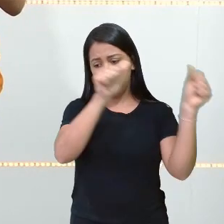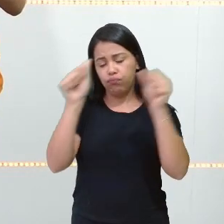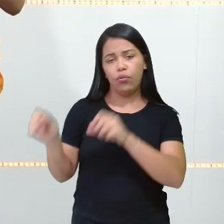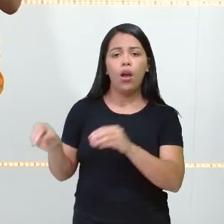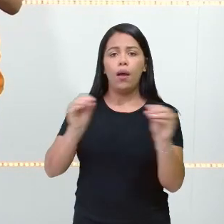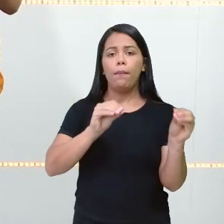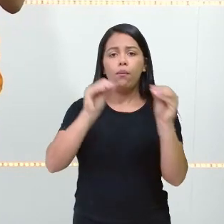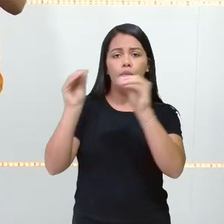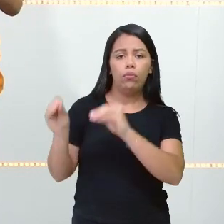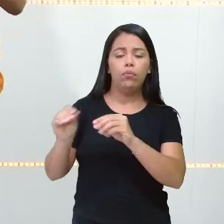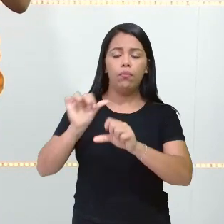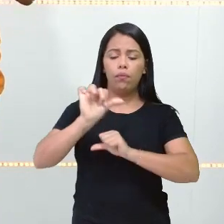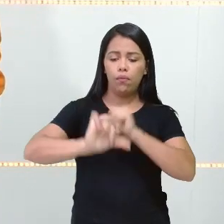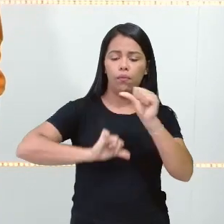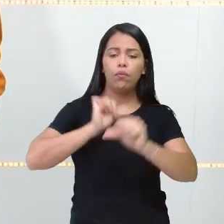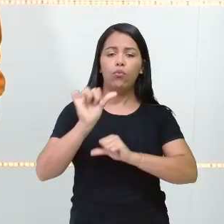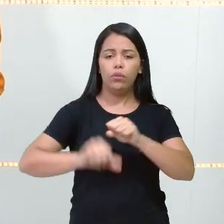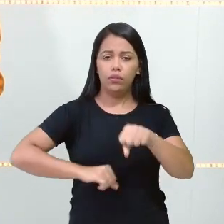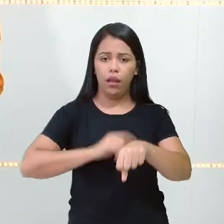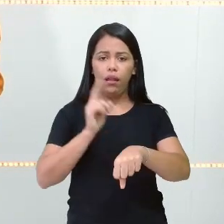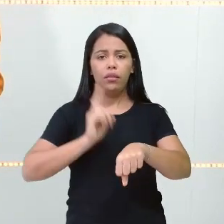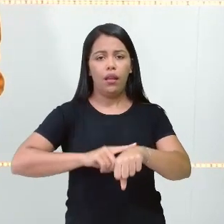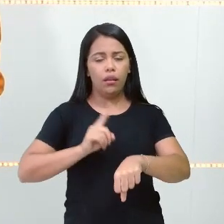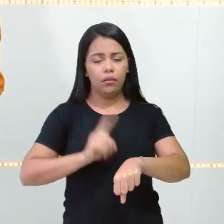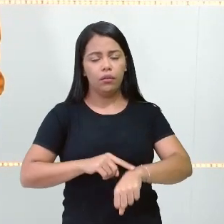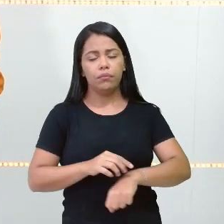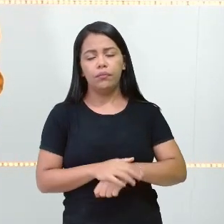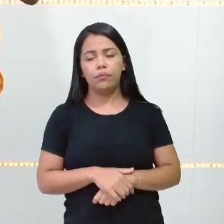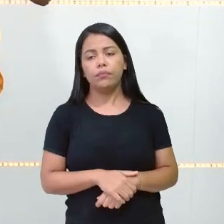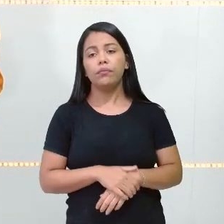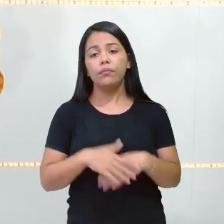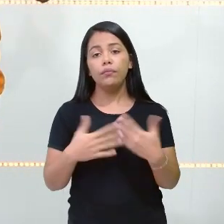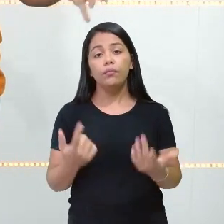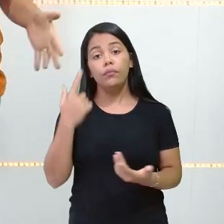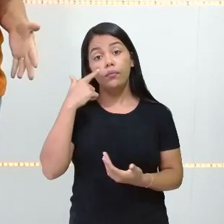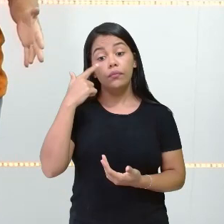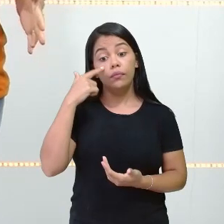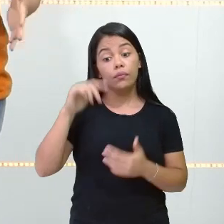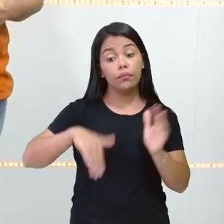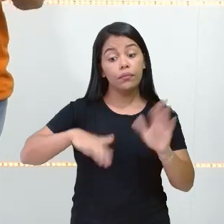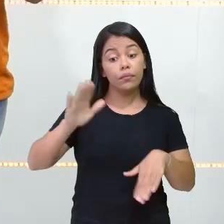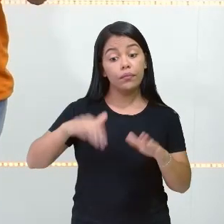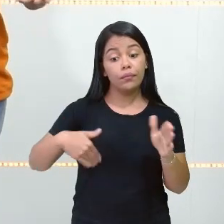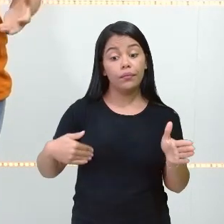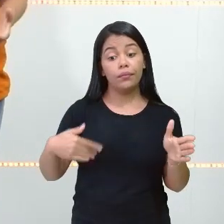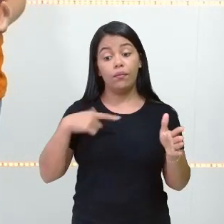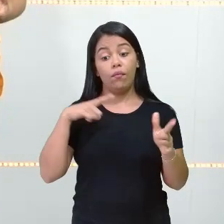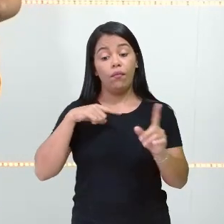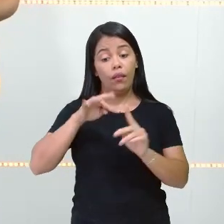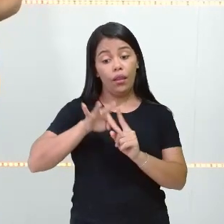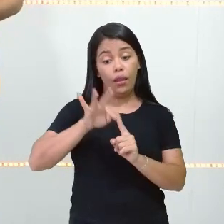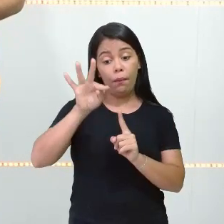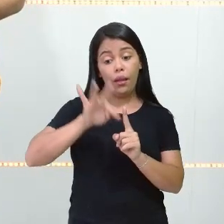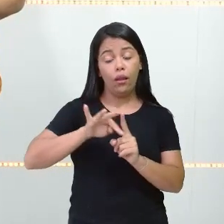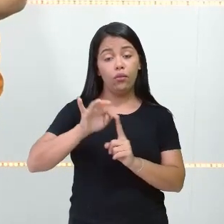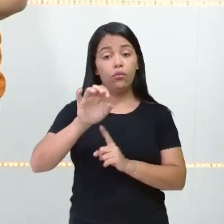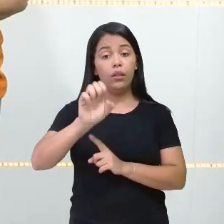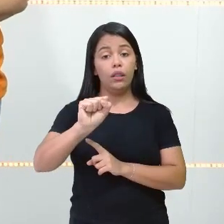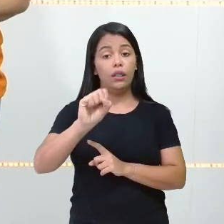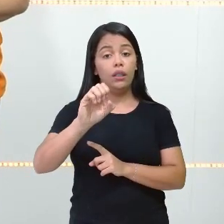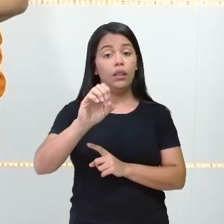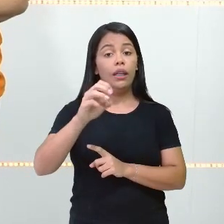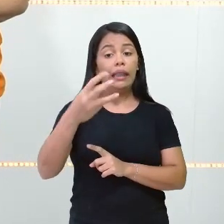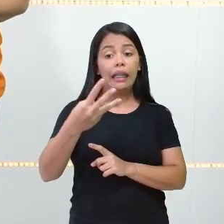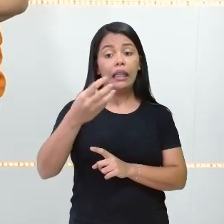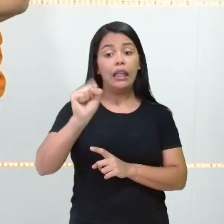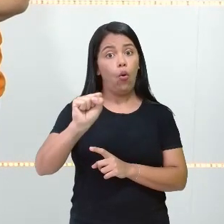noçãozinha de tempo das coisas, às vezes aqui chega a 36 graus, 38 graus lá fora e a gente